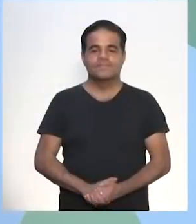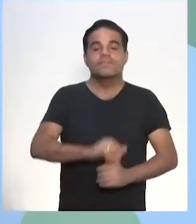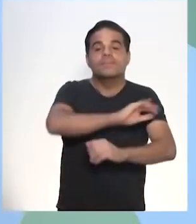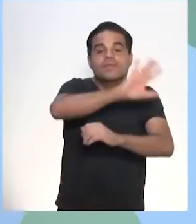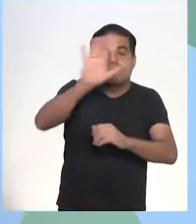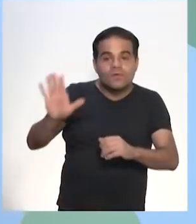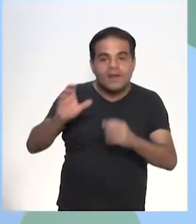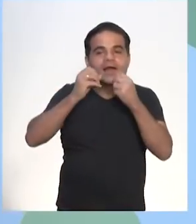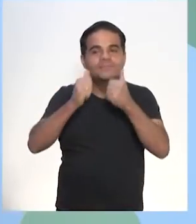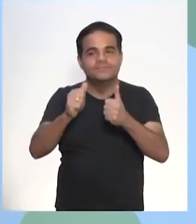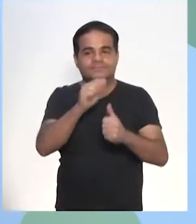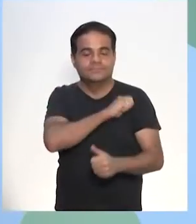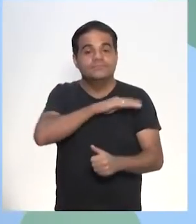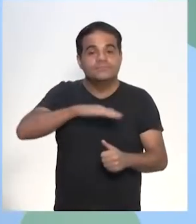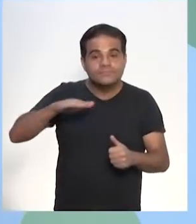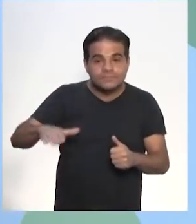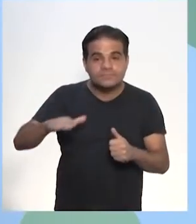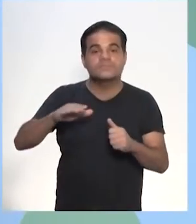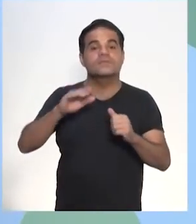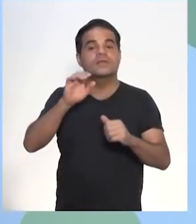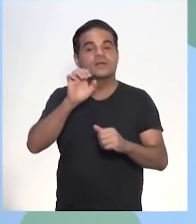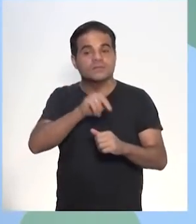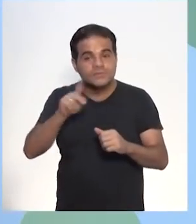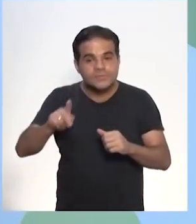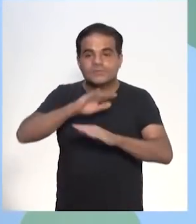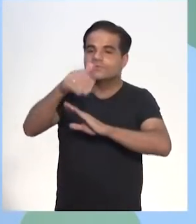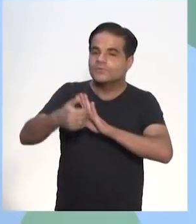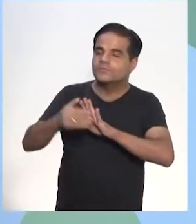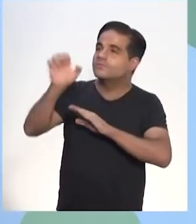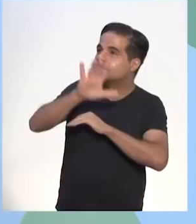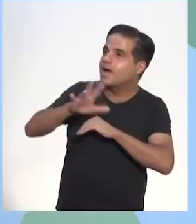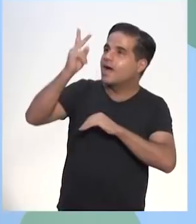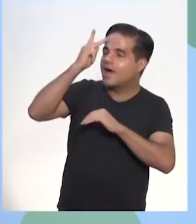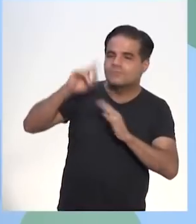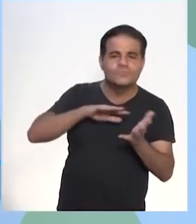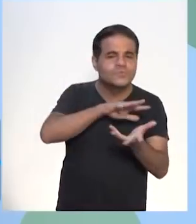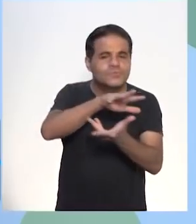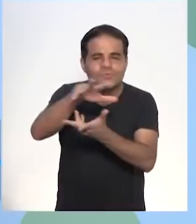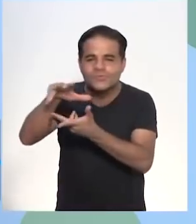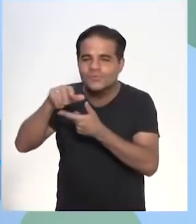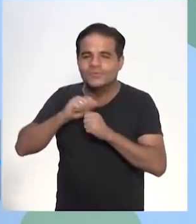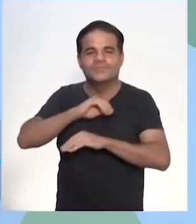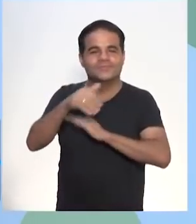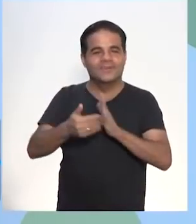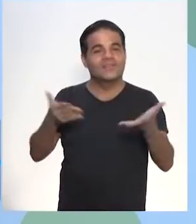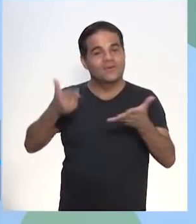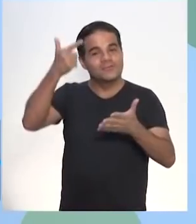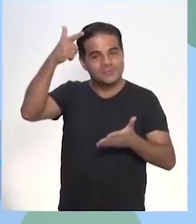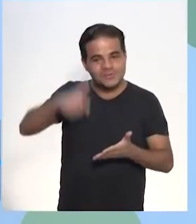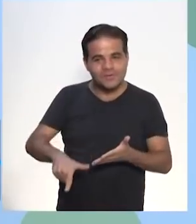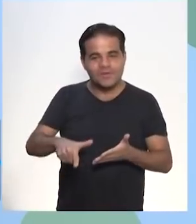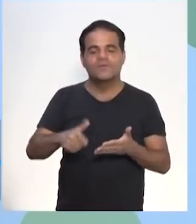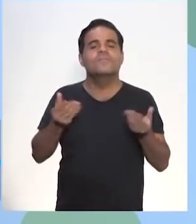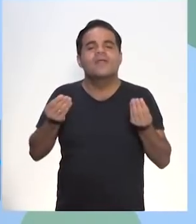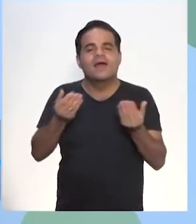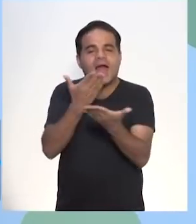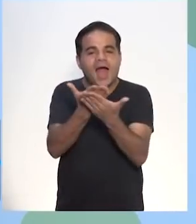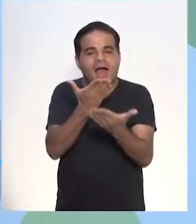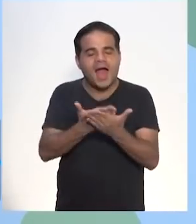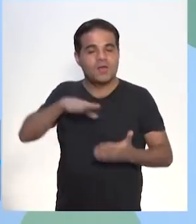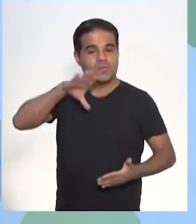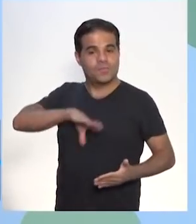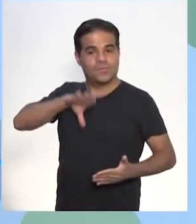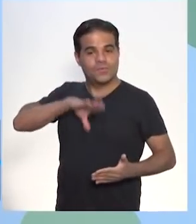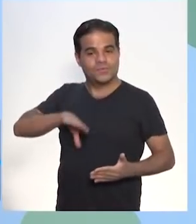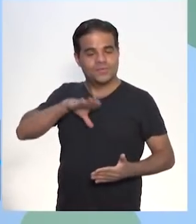Olá, queridíssimos estudantes, professores do estado de São Paulo e do mundo inteiro, por que não? Estamos aqui mais uma vez para mais uma aula de língua